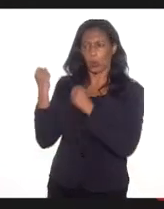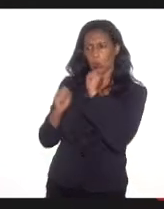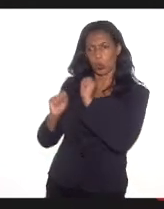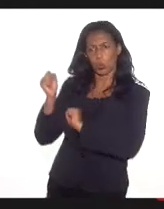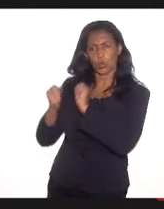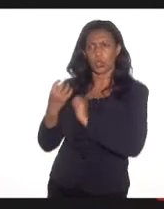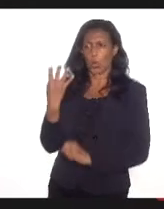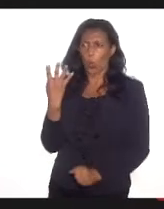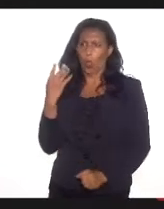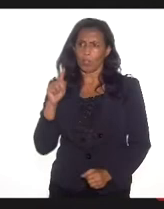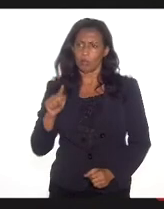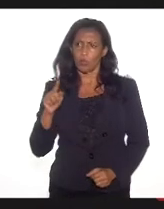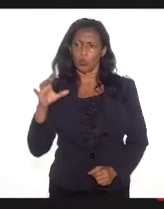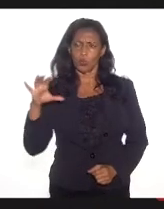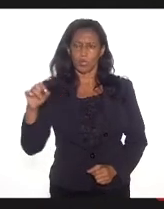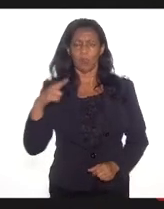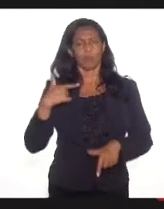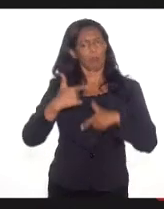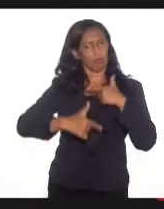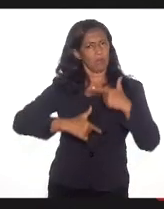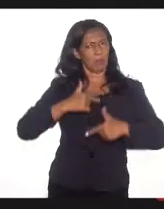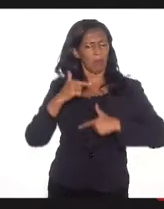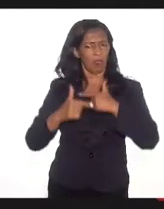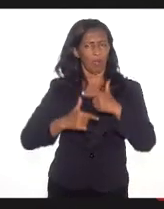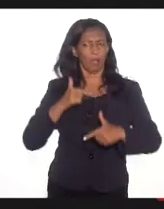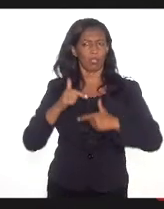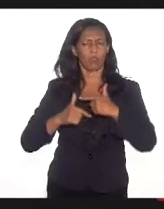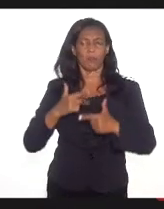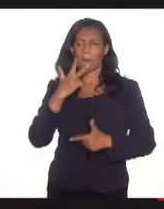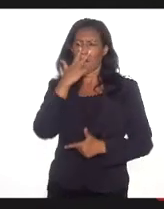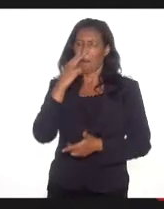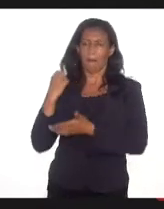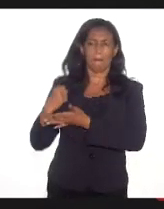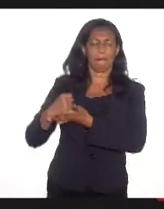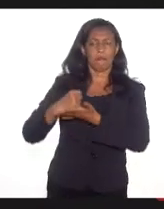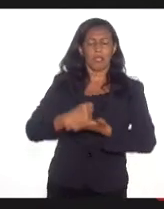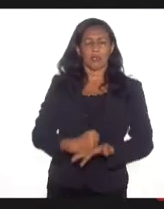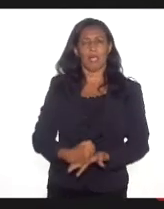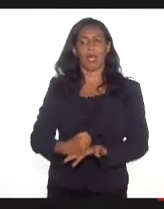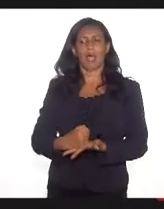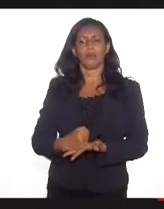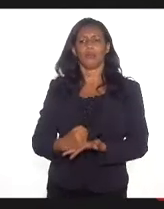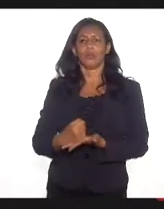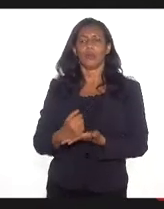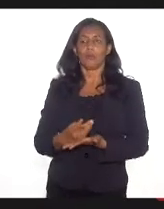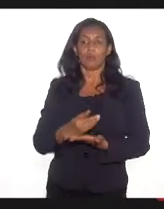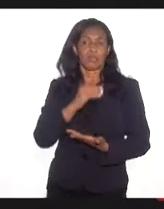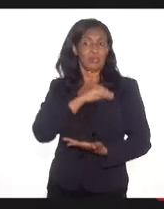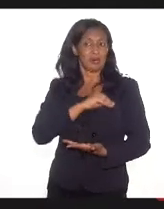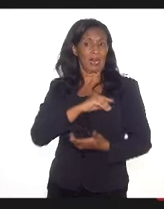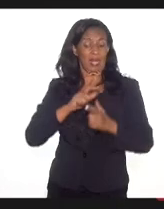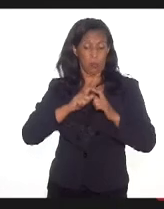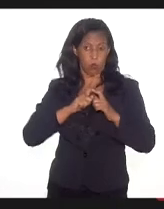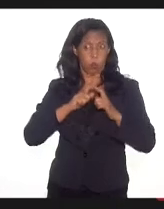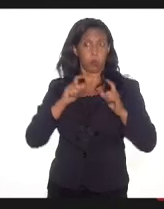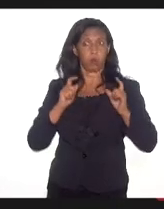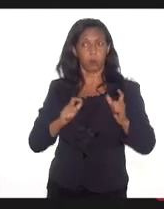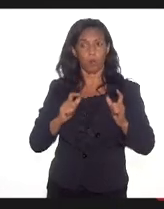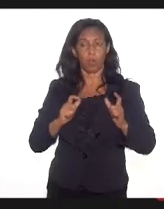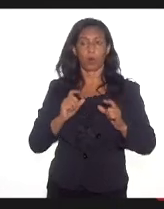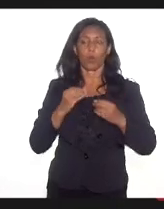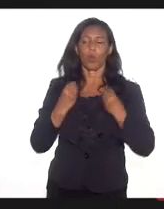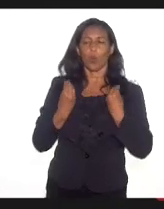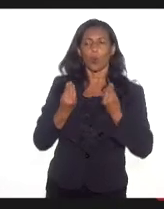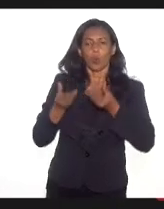.0 tem um trabalho formal mais pesado mais importante um salário médio também maior o que também